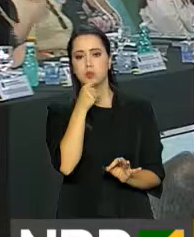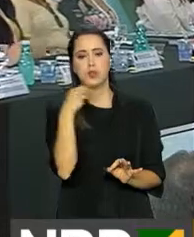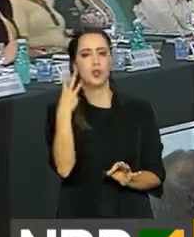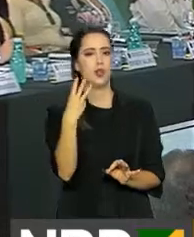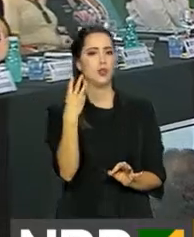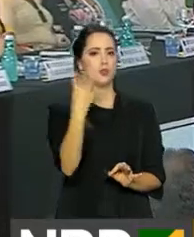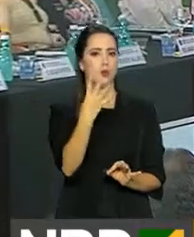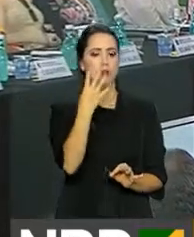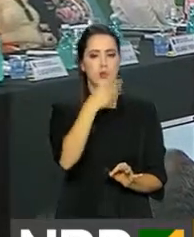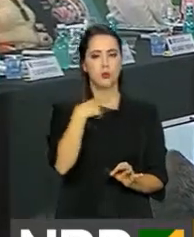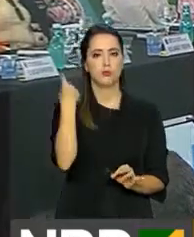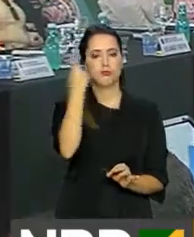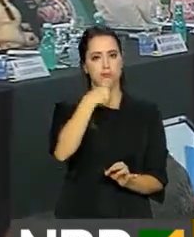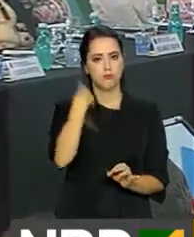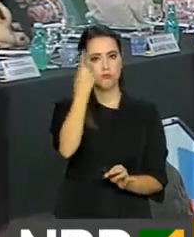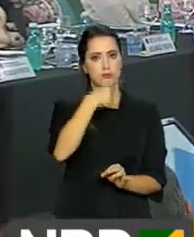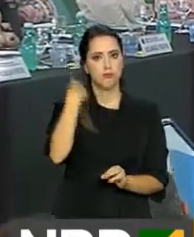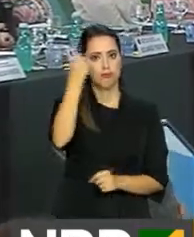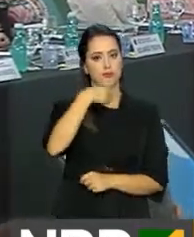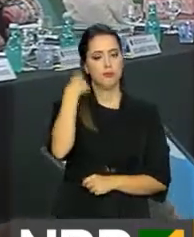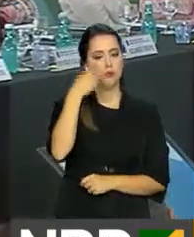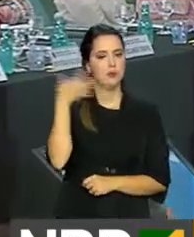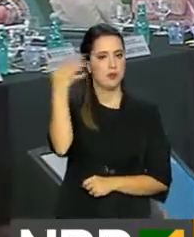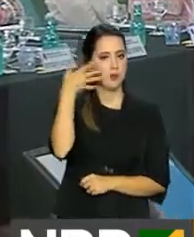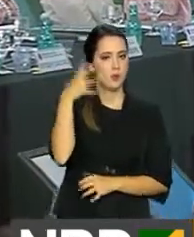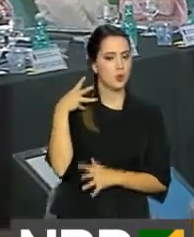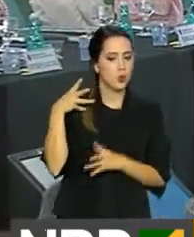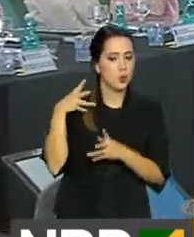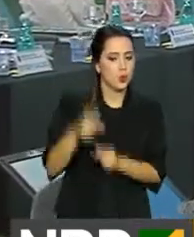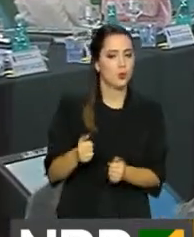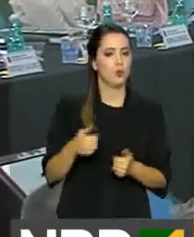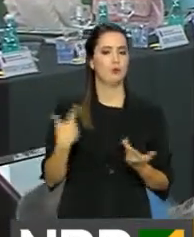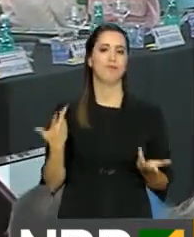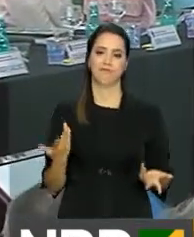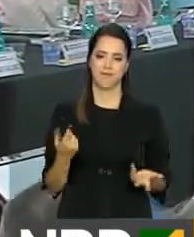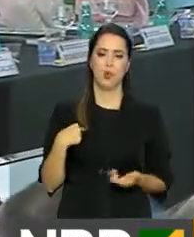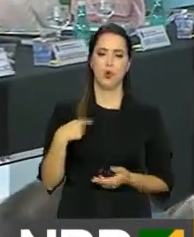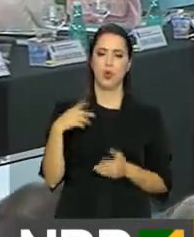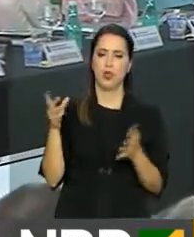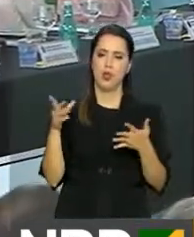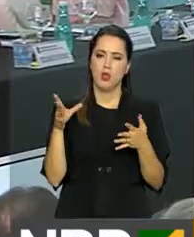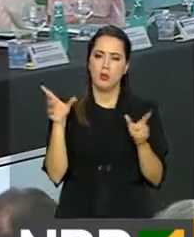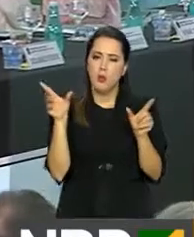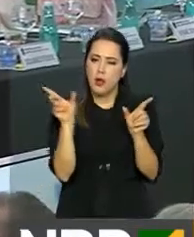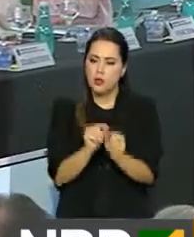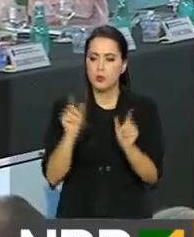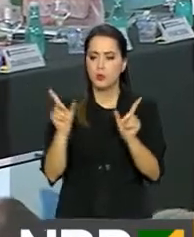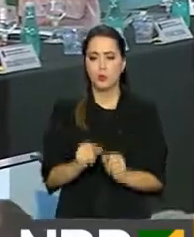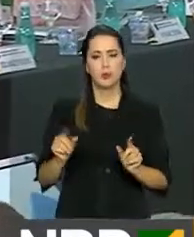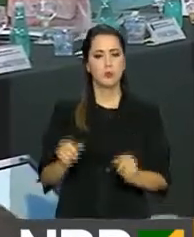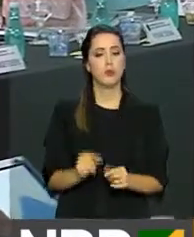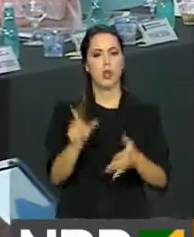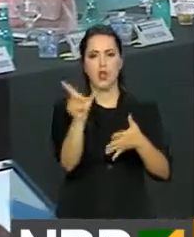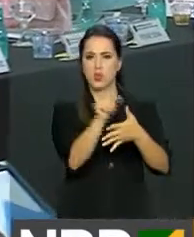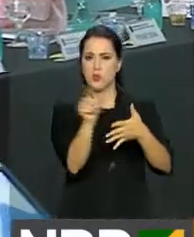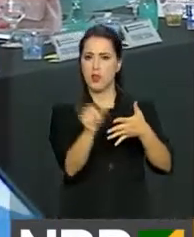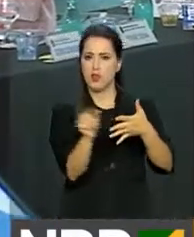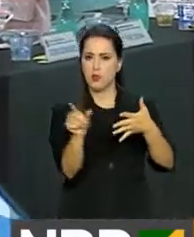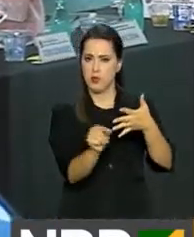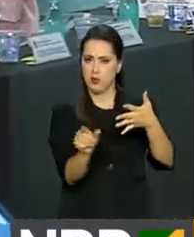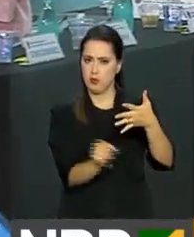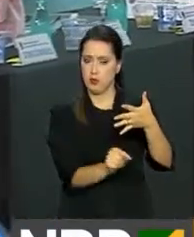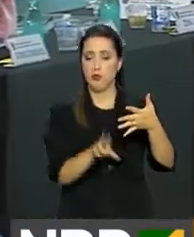horas seguidas para fazer todo o relato fiz um relato das medidas fundamentais das medidas é mais